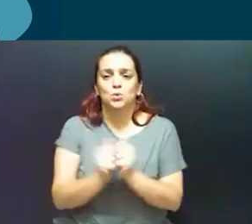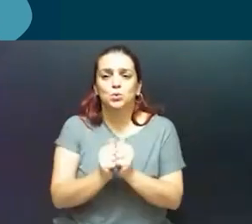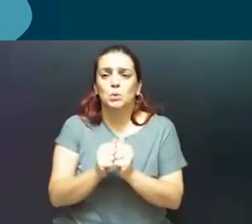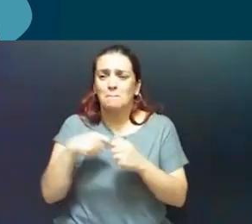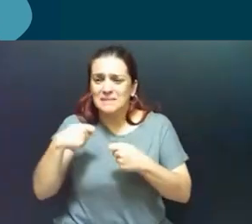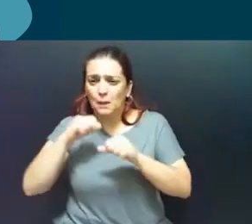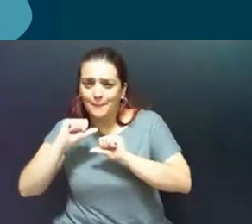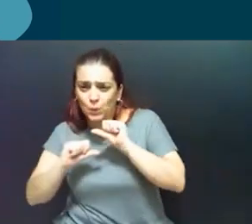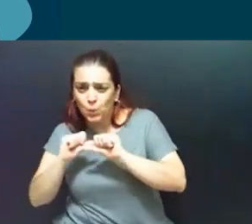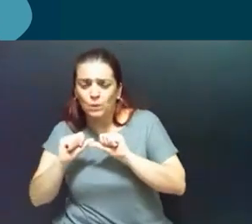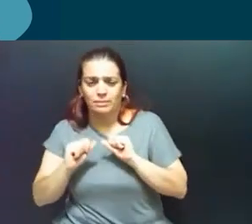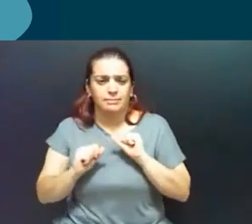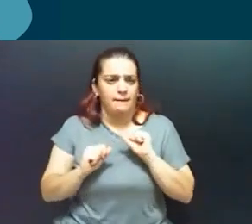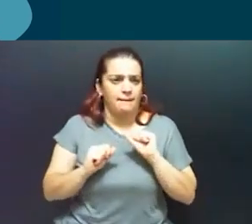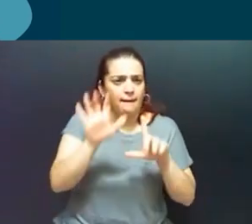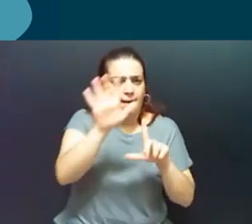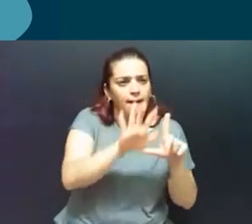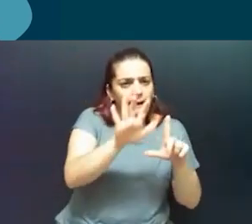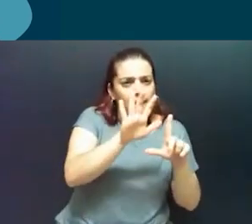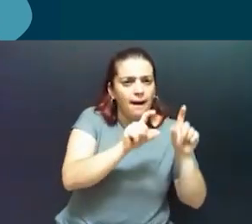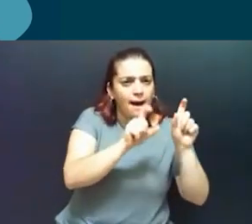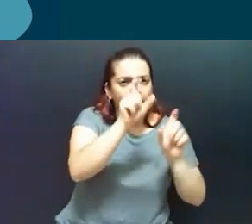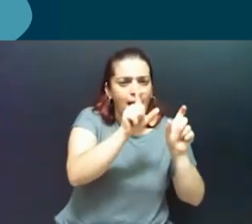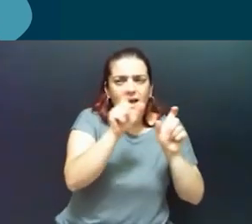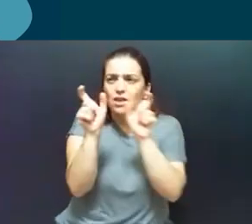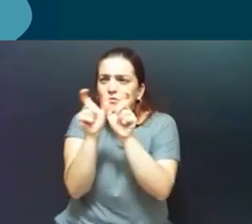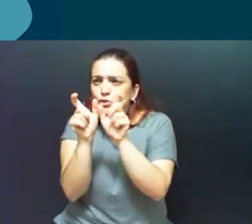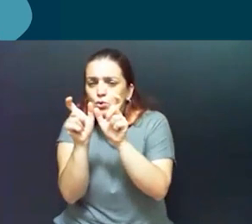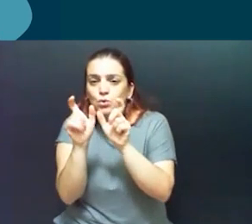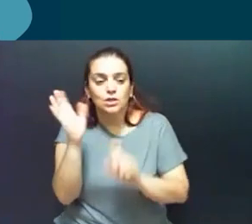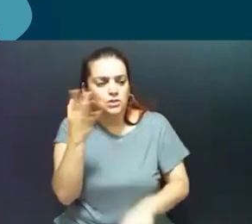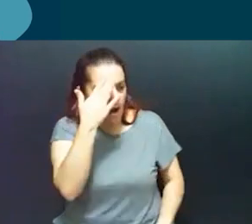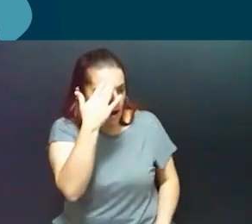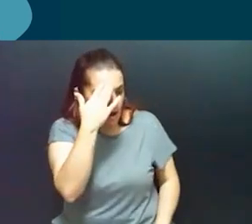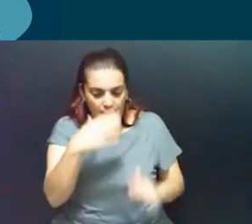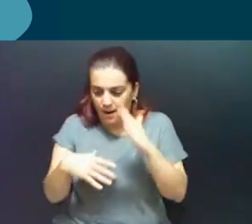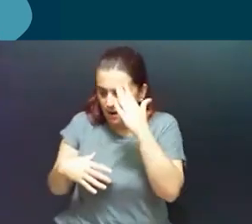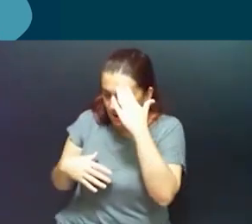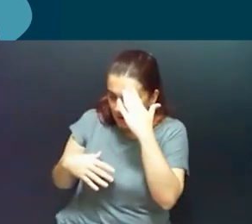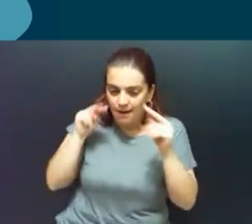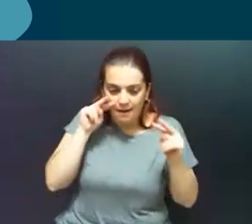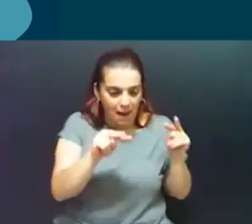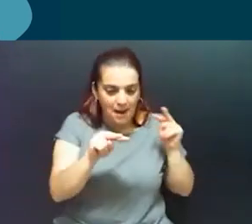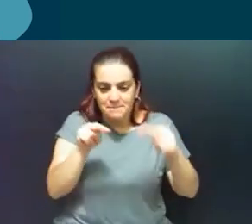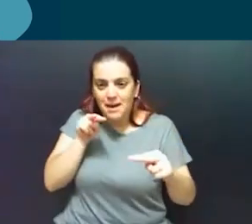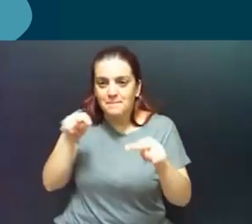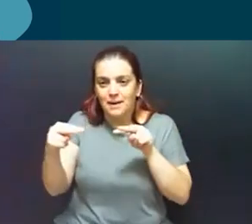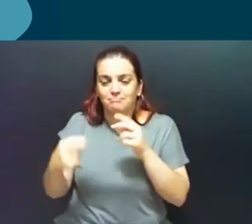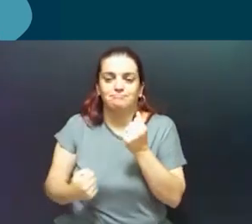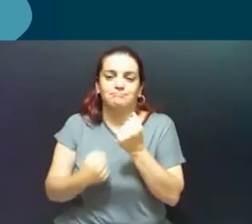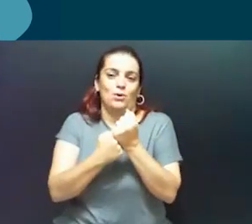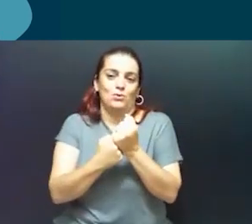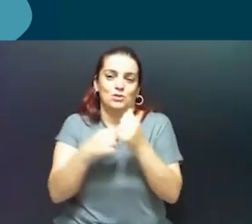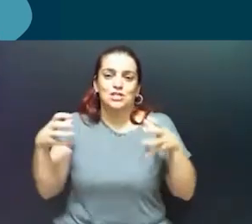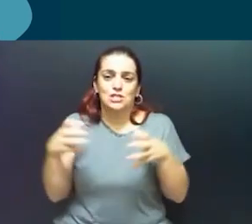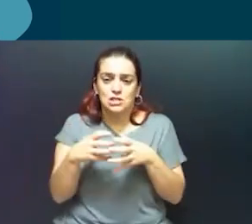existe alguma arquitetura que a gente vai precisar consultar a infra já está dentro do time, então ela pode estar ativamente apoiando. E qualquer incidente